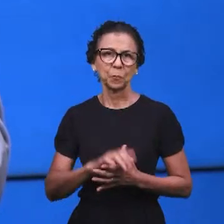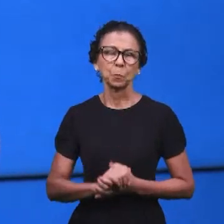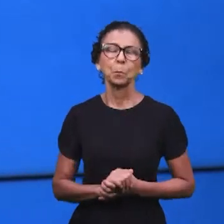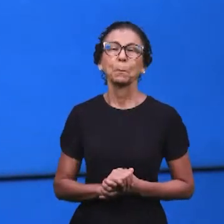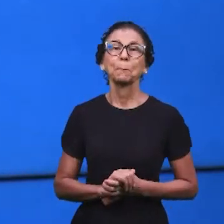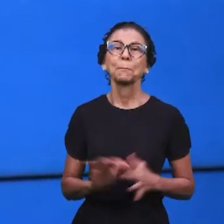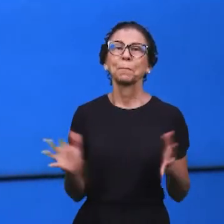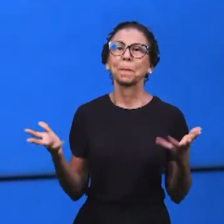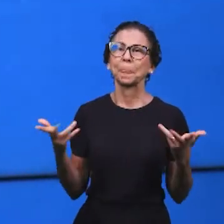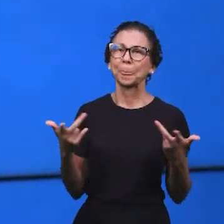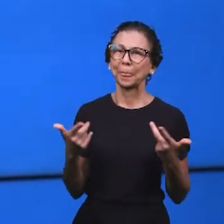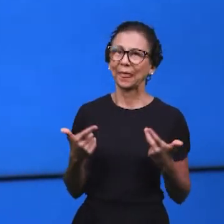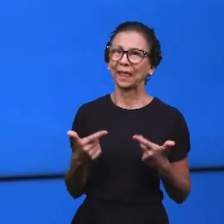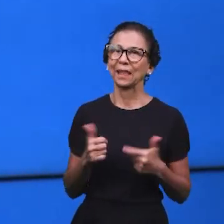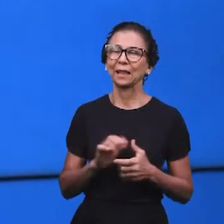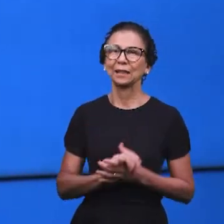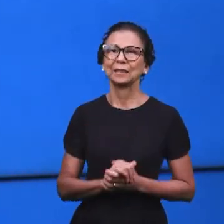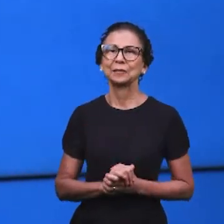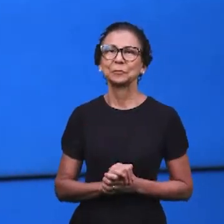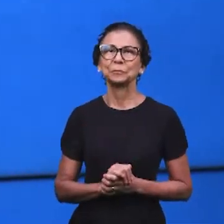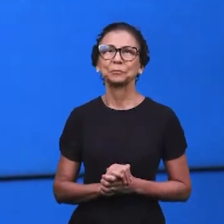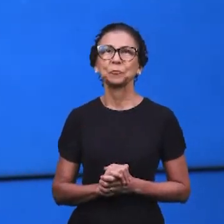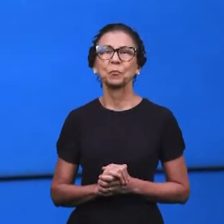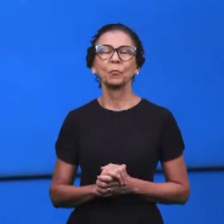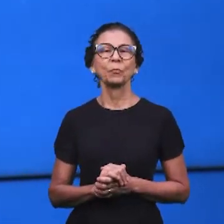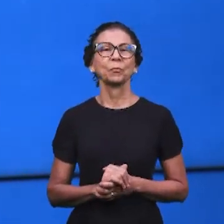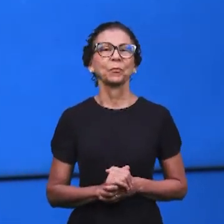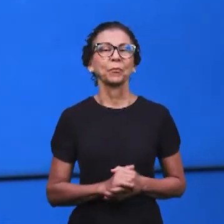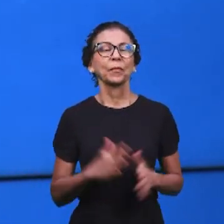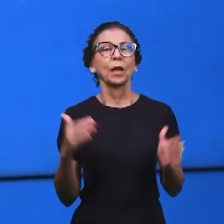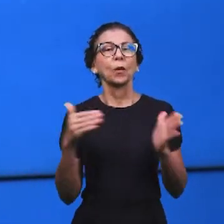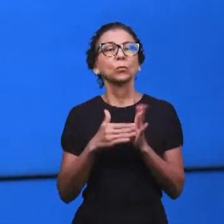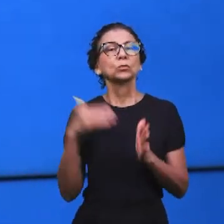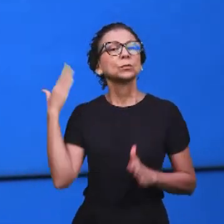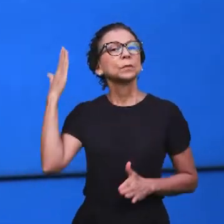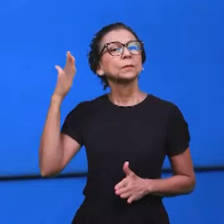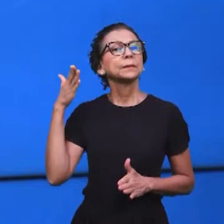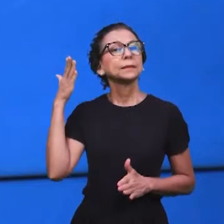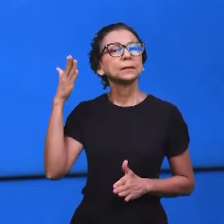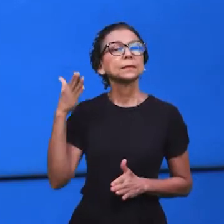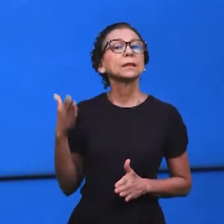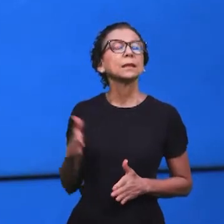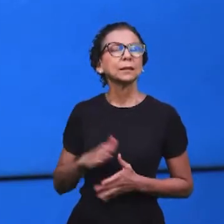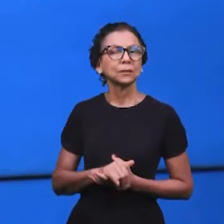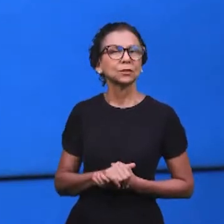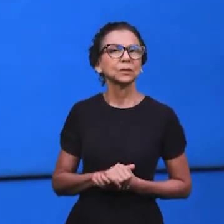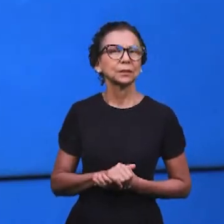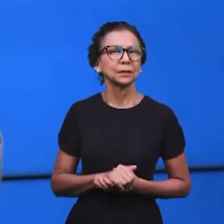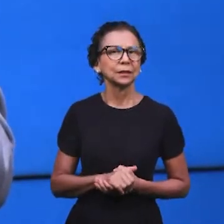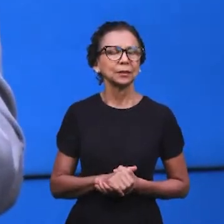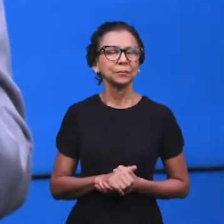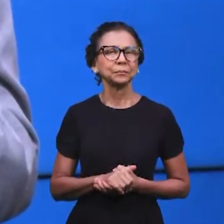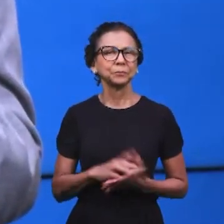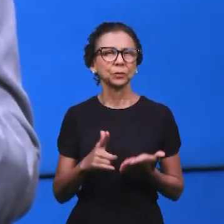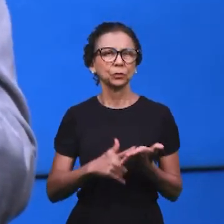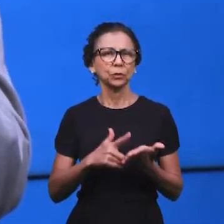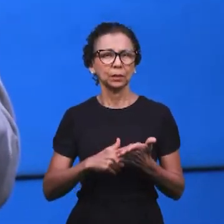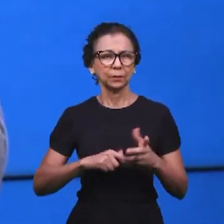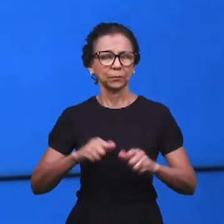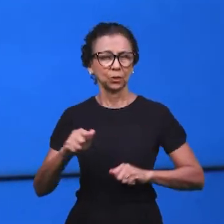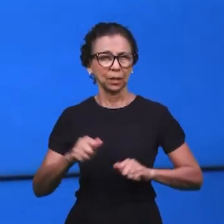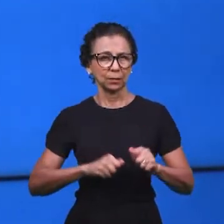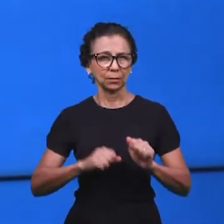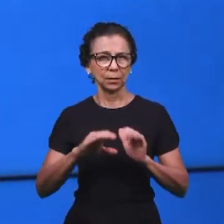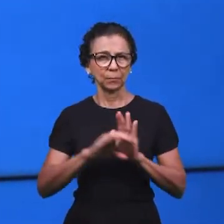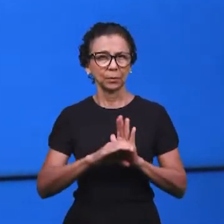Que maravilha isso, Porque a última mensagem não poderia ser diferente da primeira, Aquela primeira citada em Atos capítulo 2,